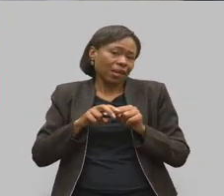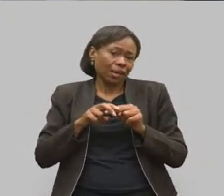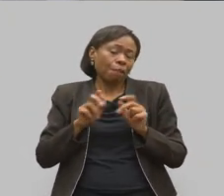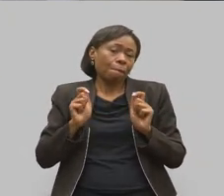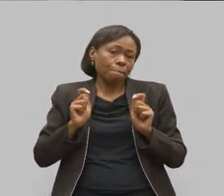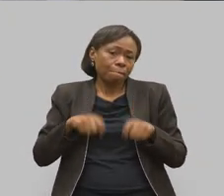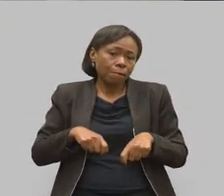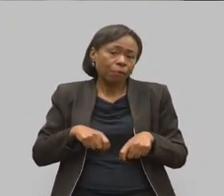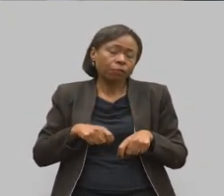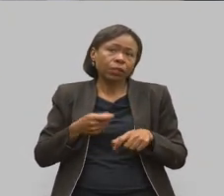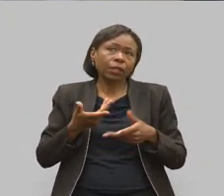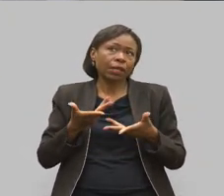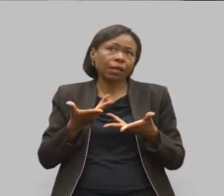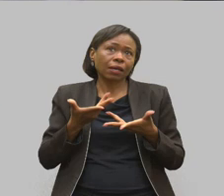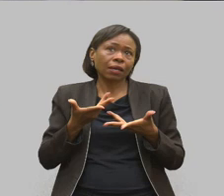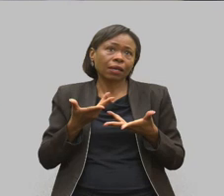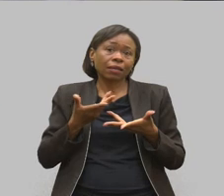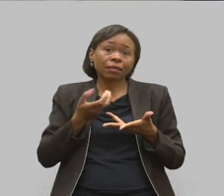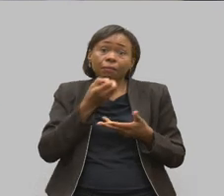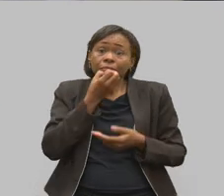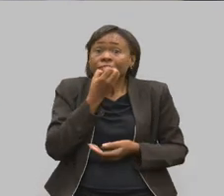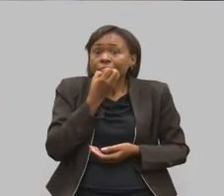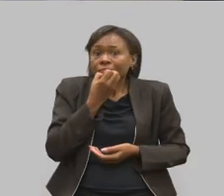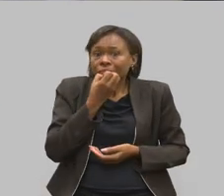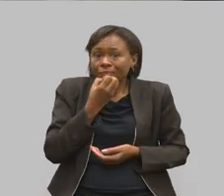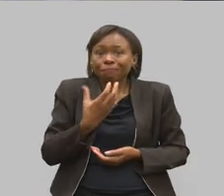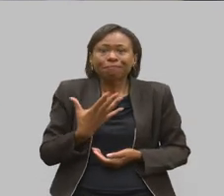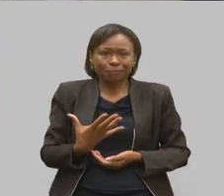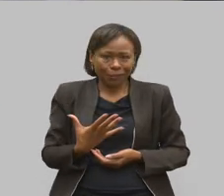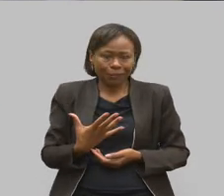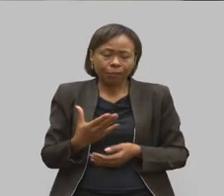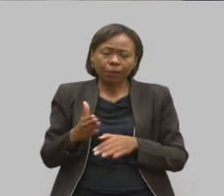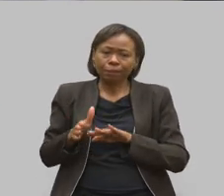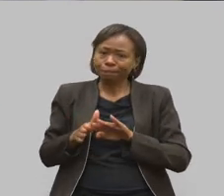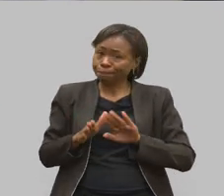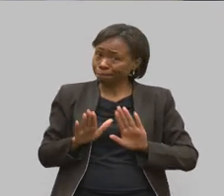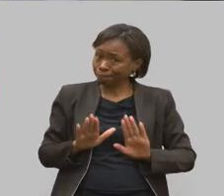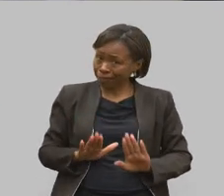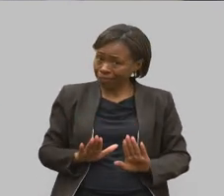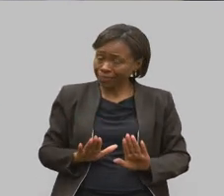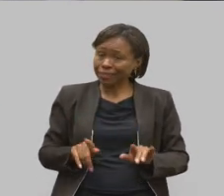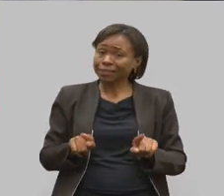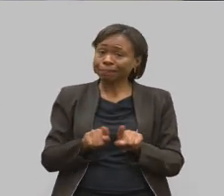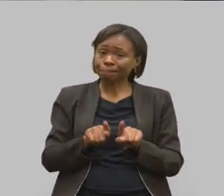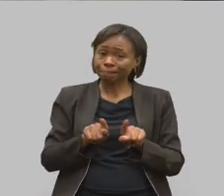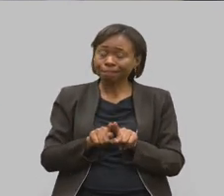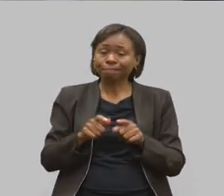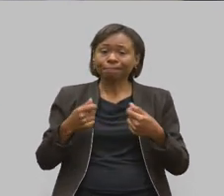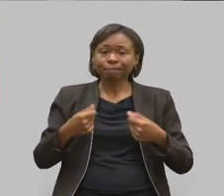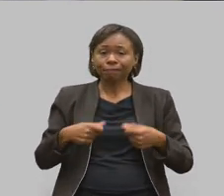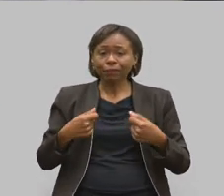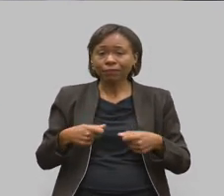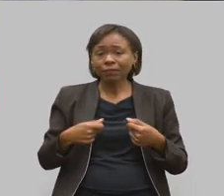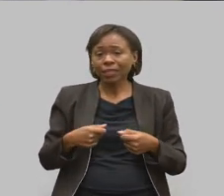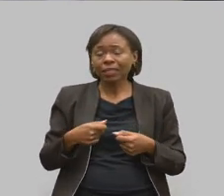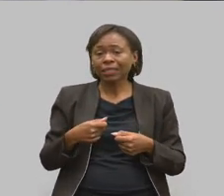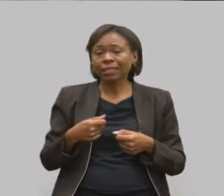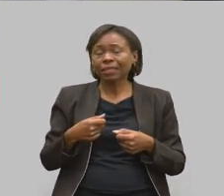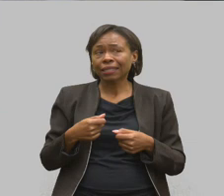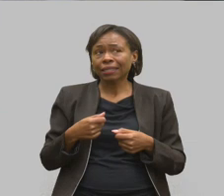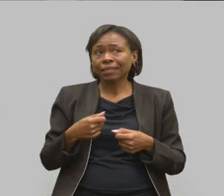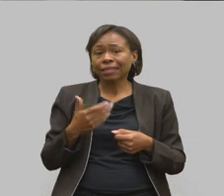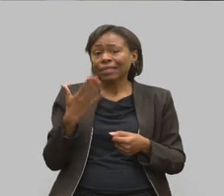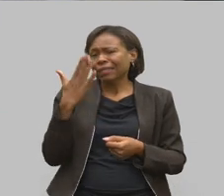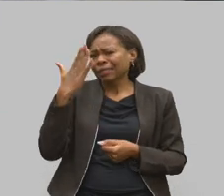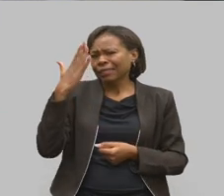efeito exponencial por outro lado a gente precisa procurar Onde é que tá essa